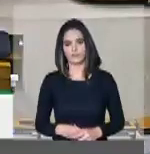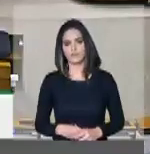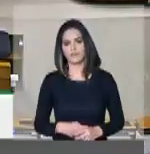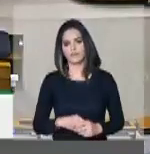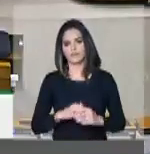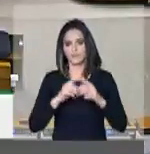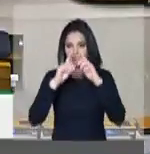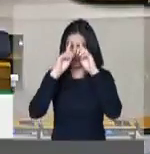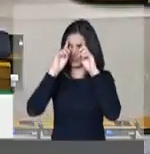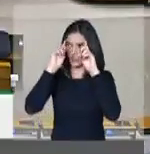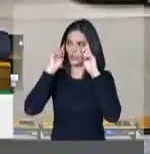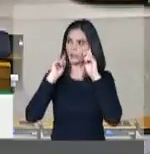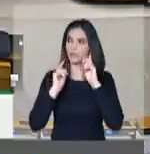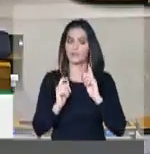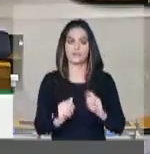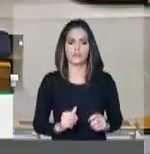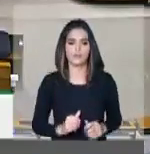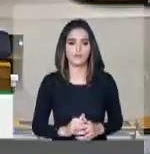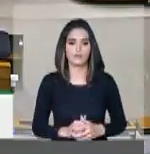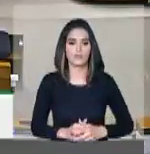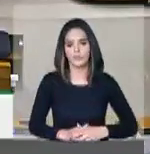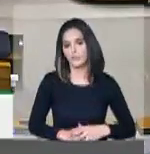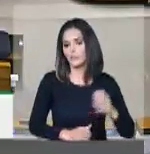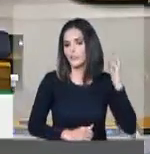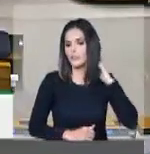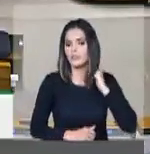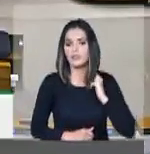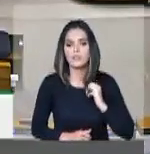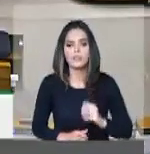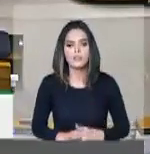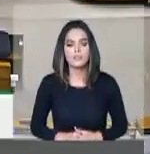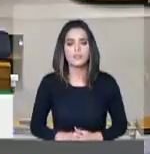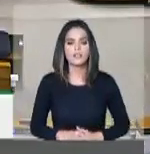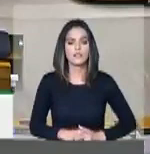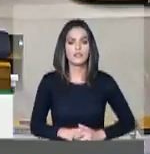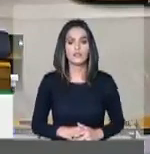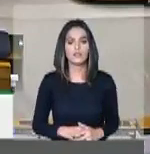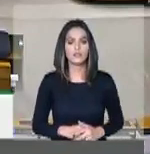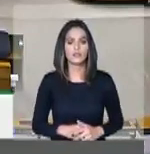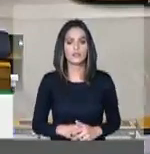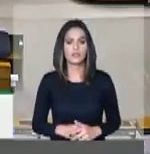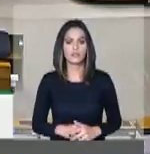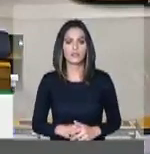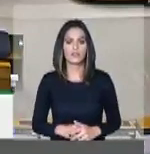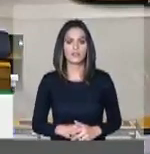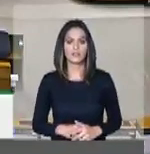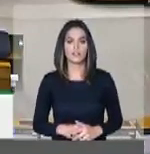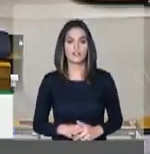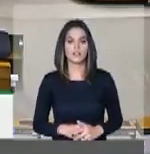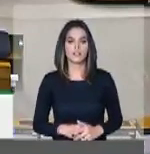Presidente, estive presente ontem à solenidade